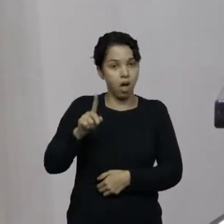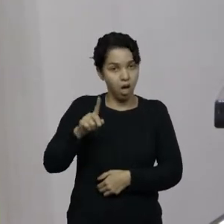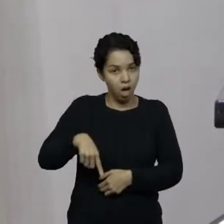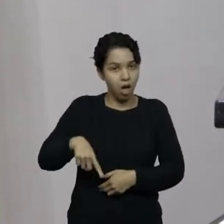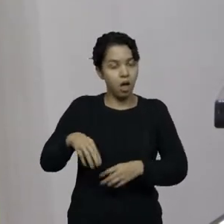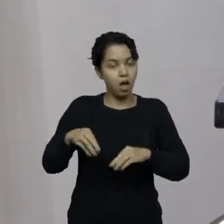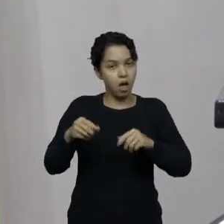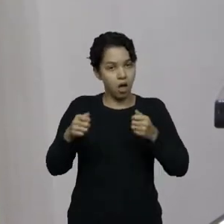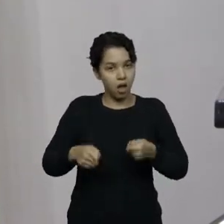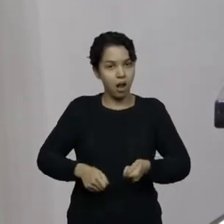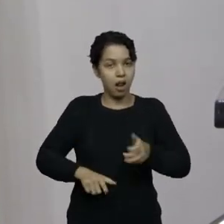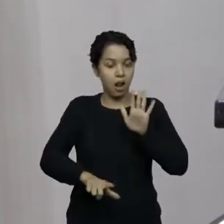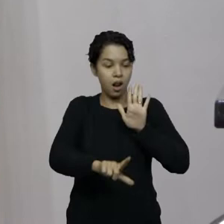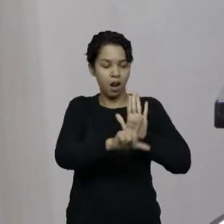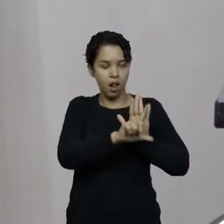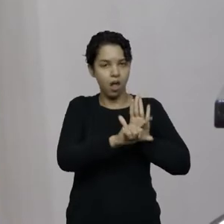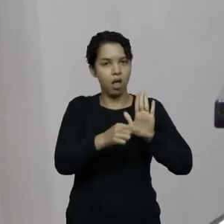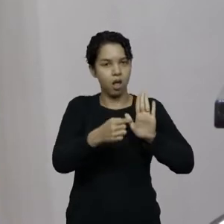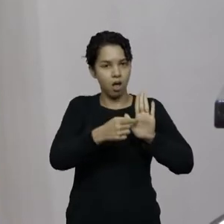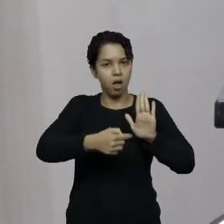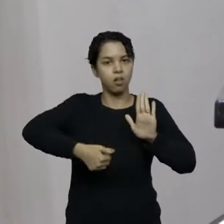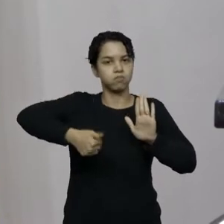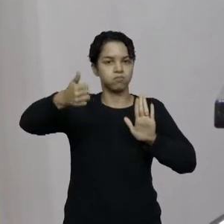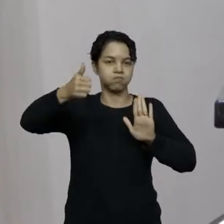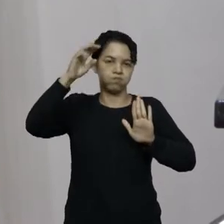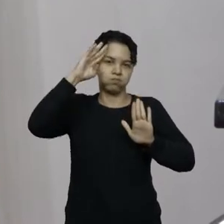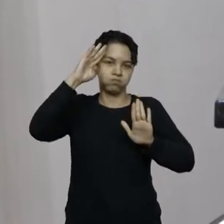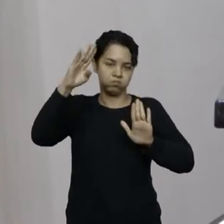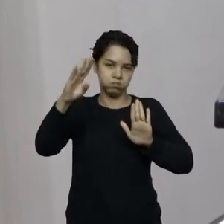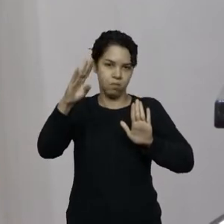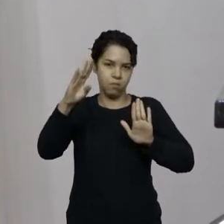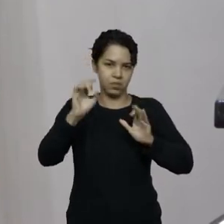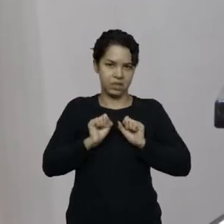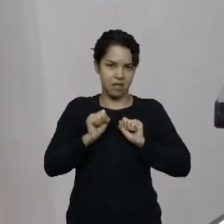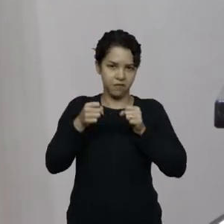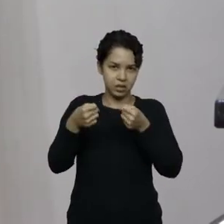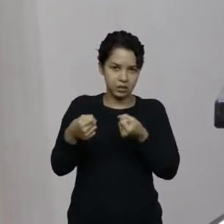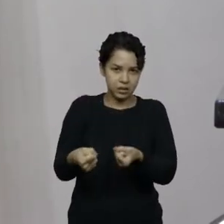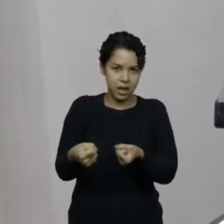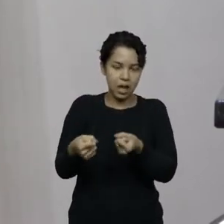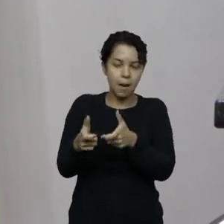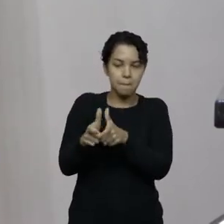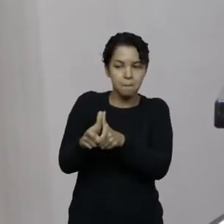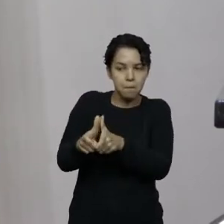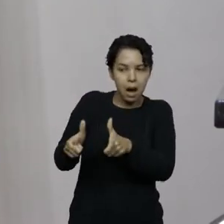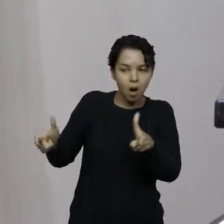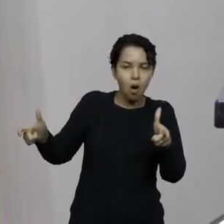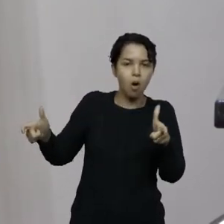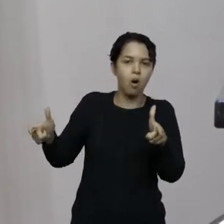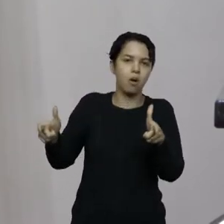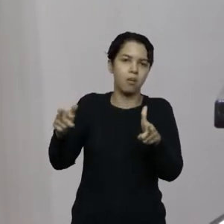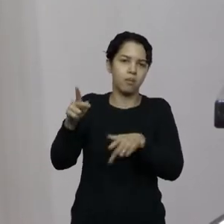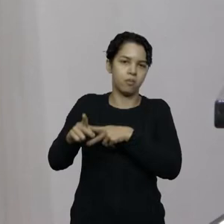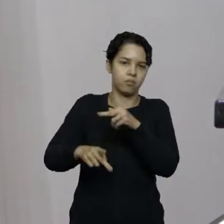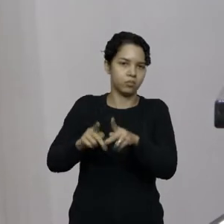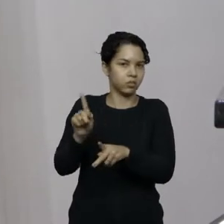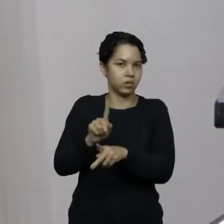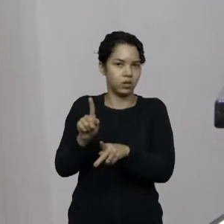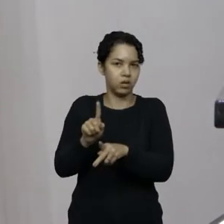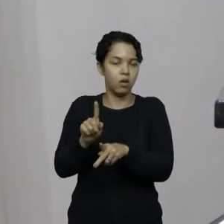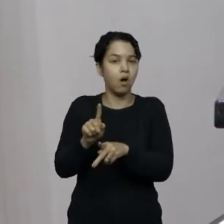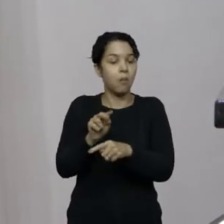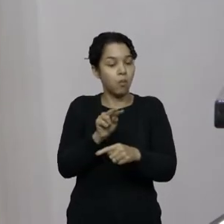não é para defender o direito da maioria mas é para resguardar o direito da minoria